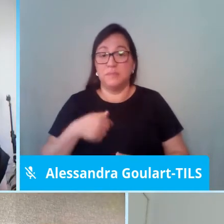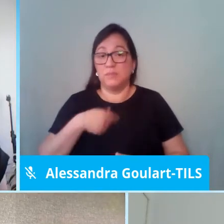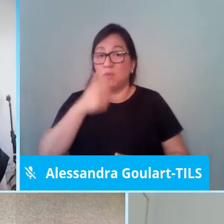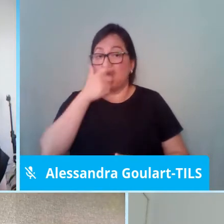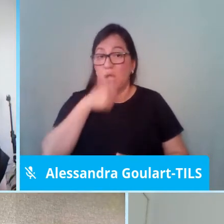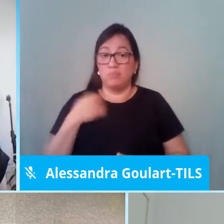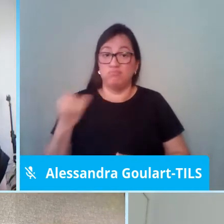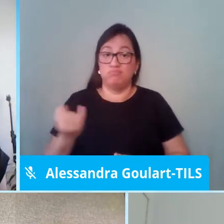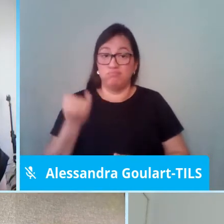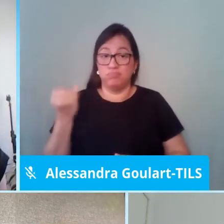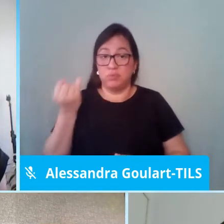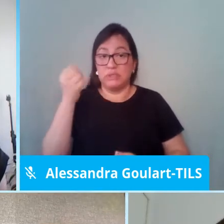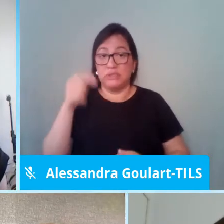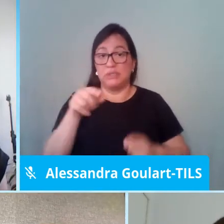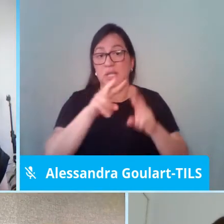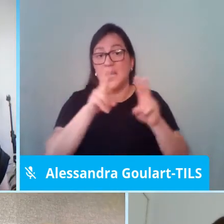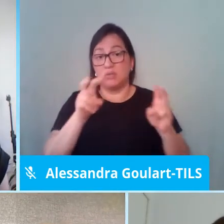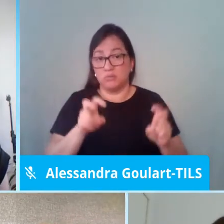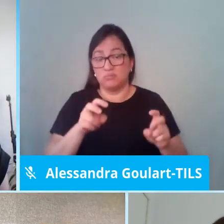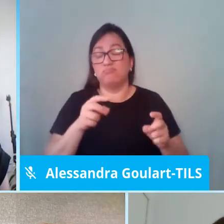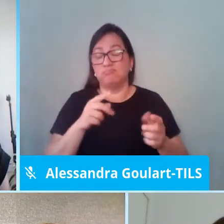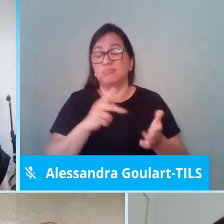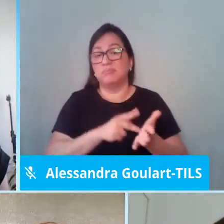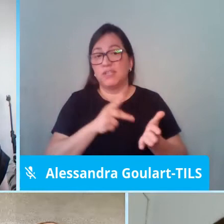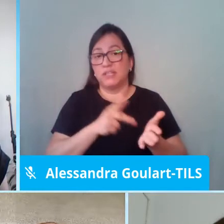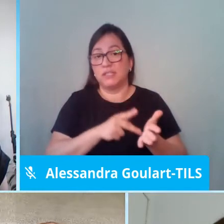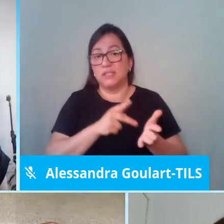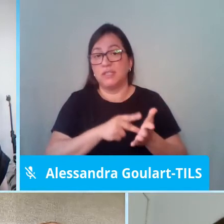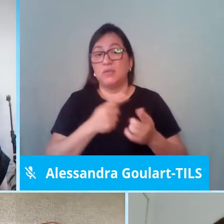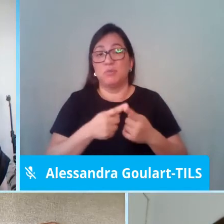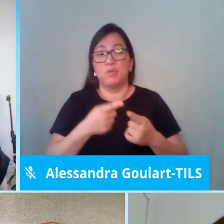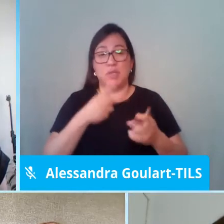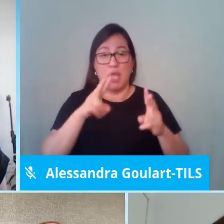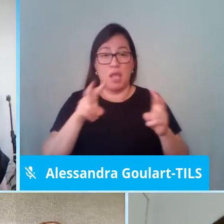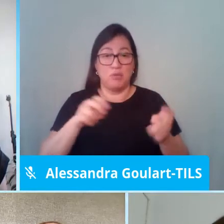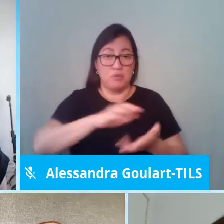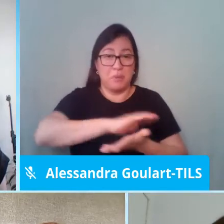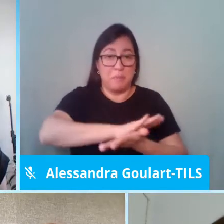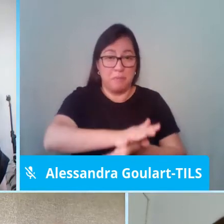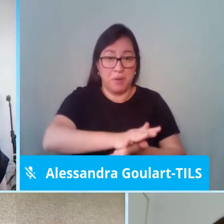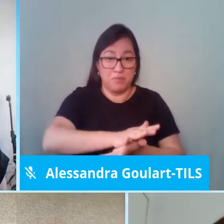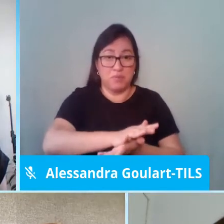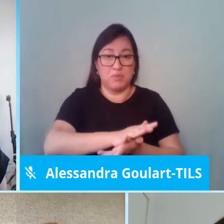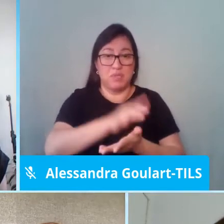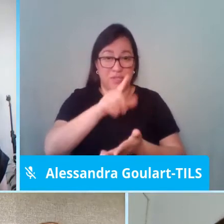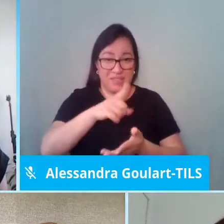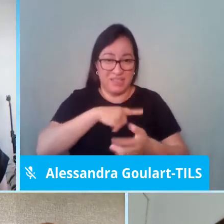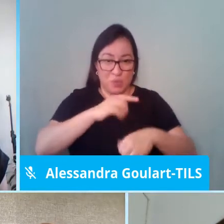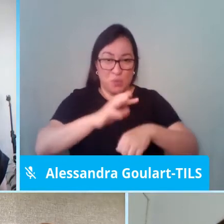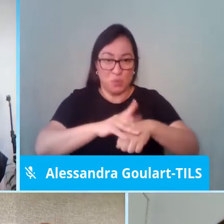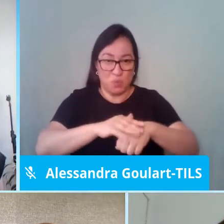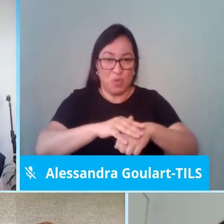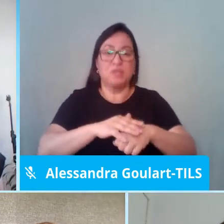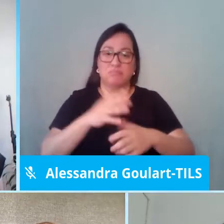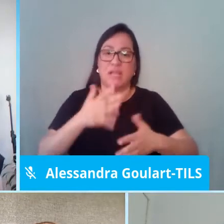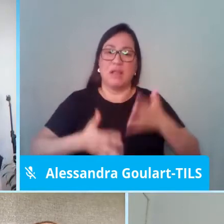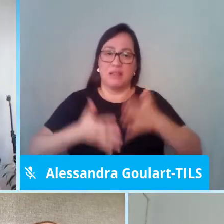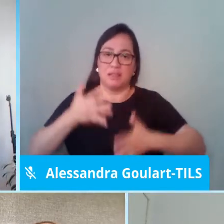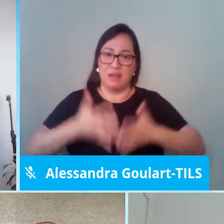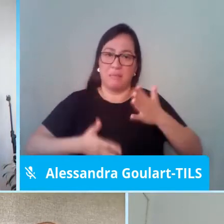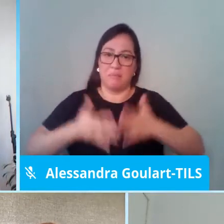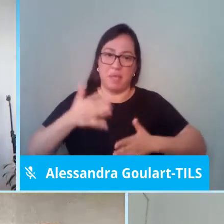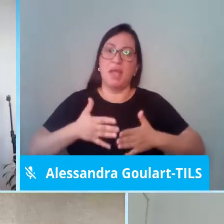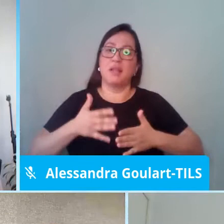na verdade o que a gente vê o quanto o preconceito em relação a essas doenças atrapalha o diagnóstico e o